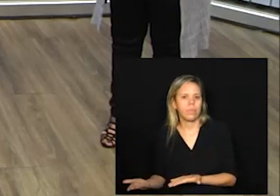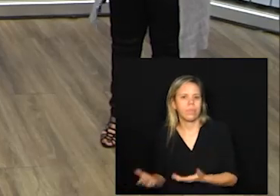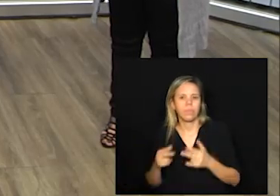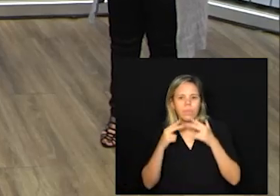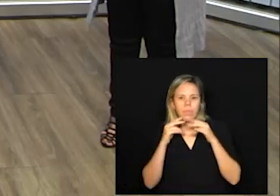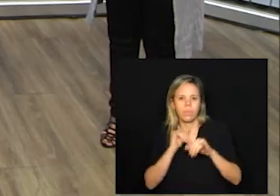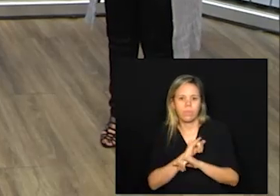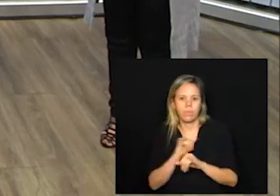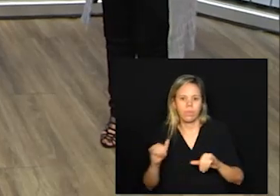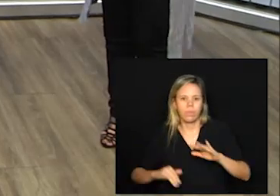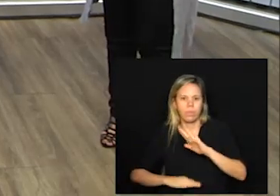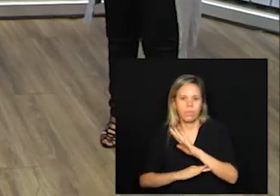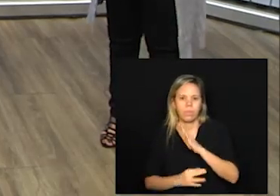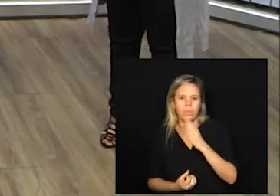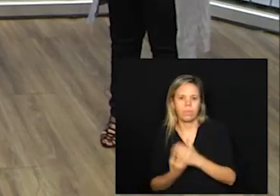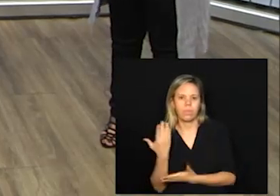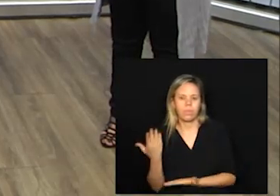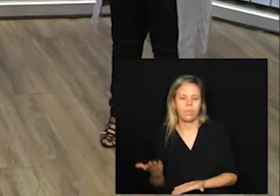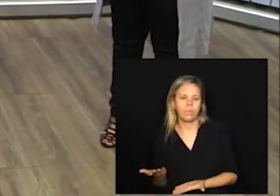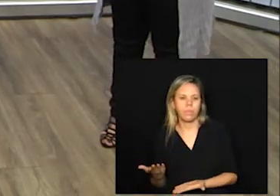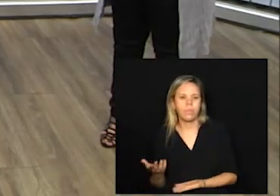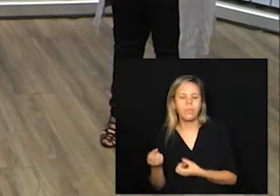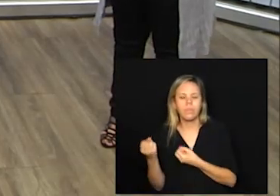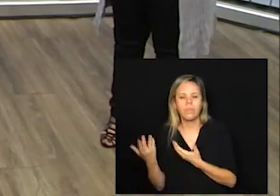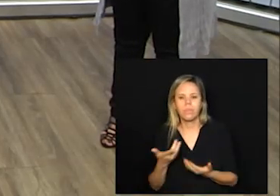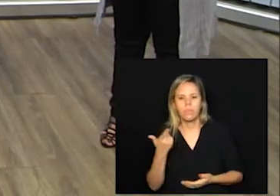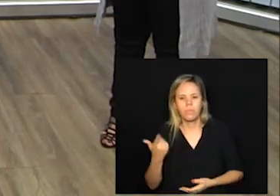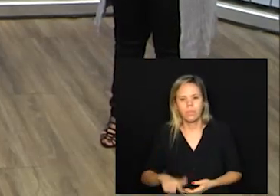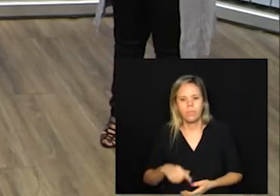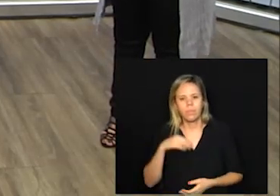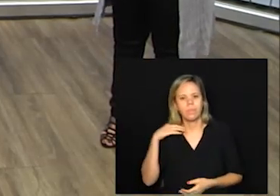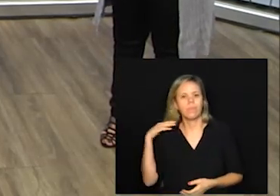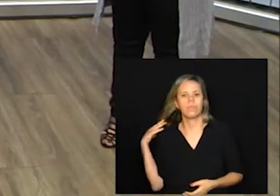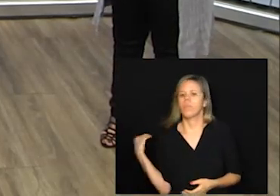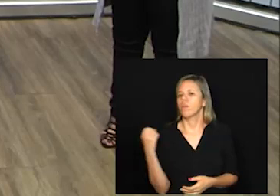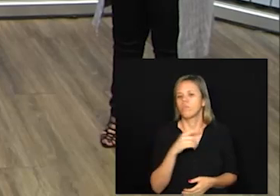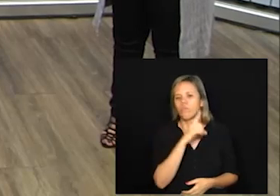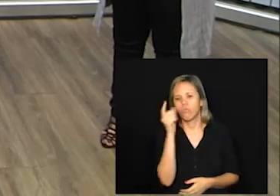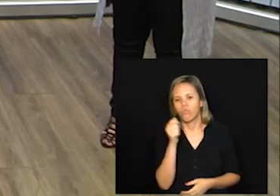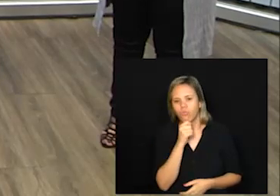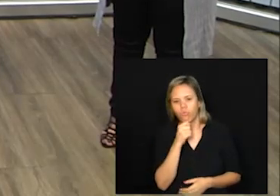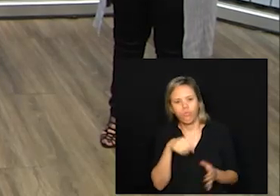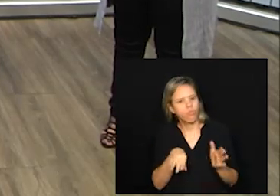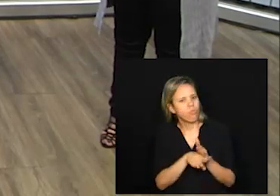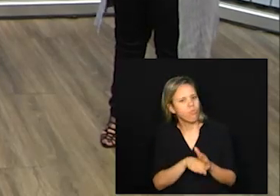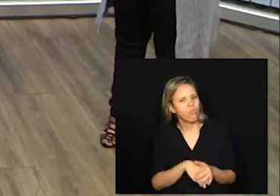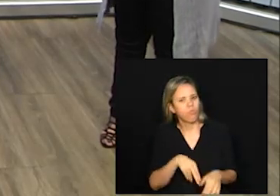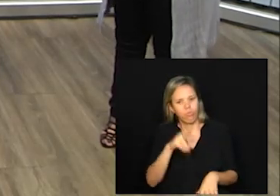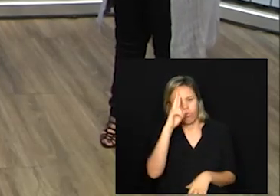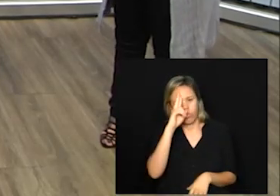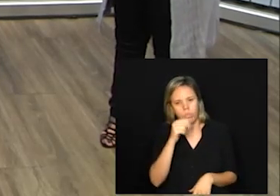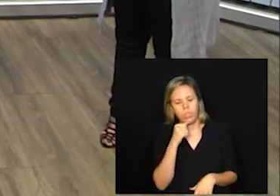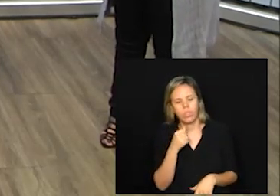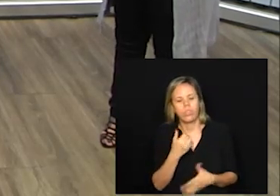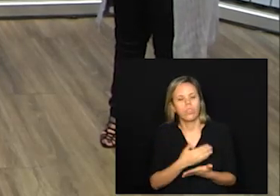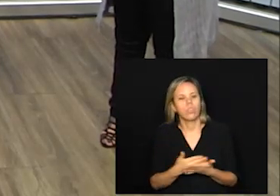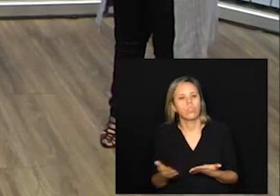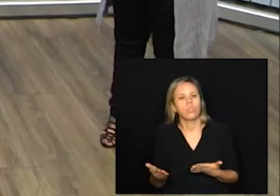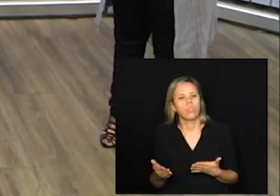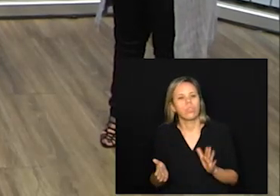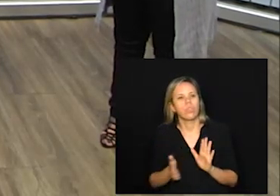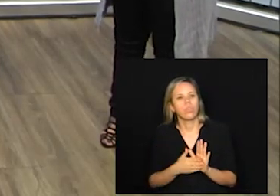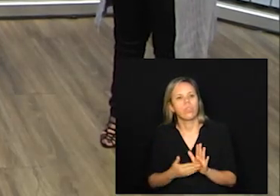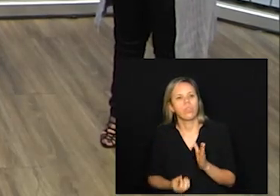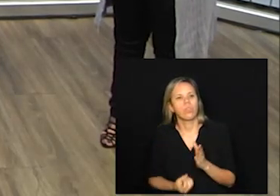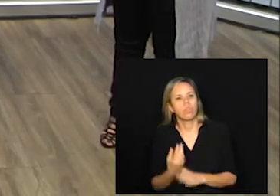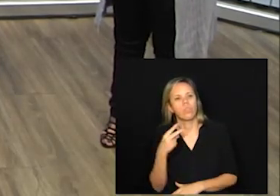as notícias do Legislativo. Seja bem-vinda mais uma vez. Bom dia ainda não chegamos ao meio-dia. A gente começa com uma proposta